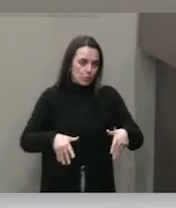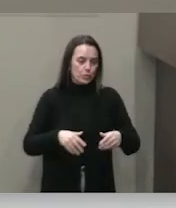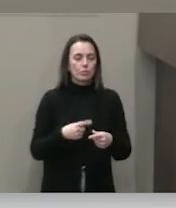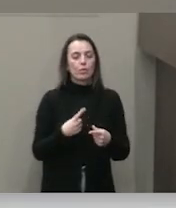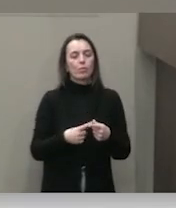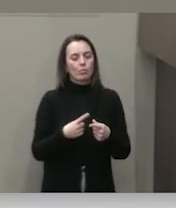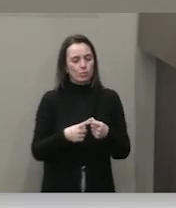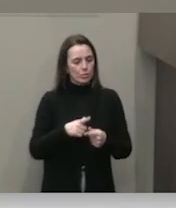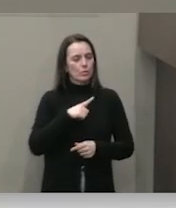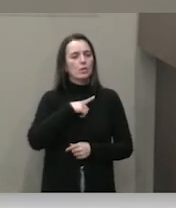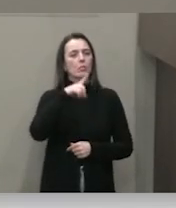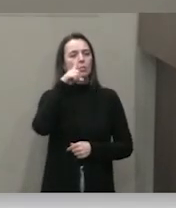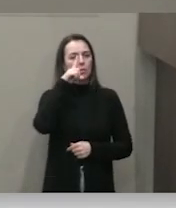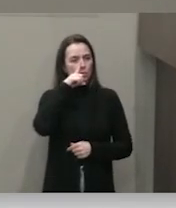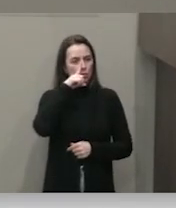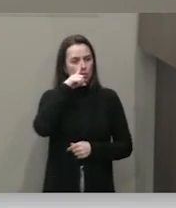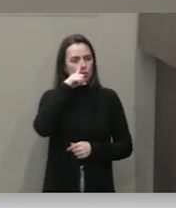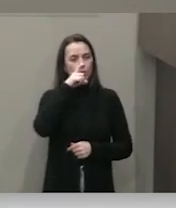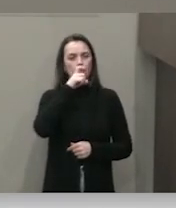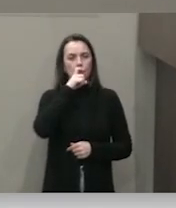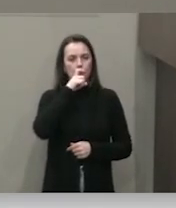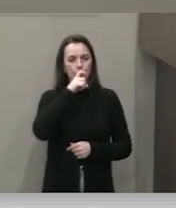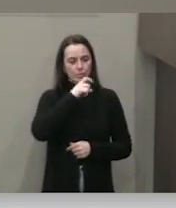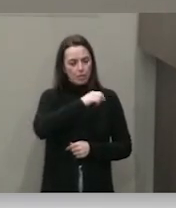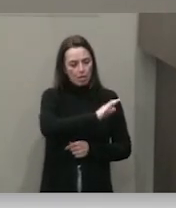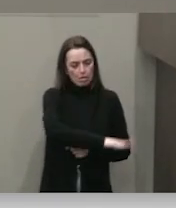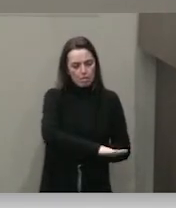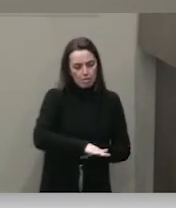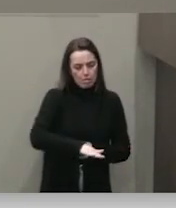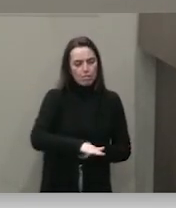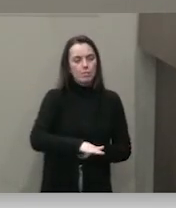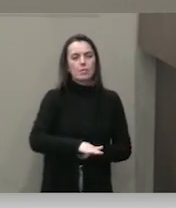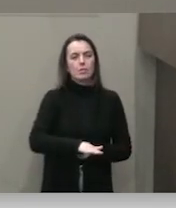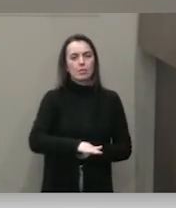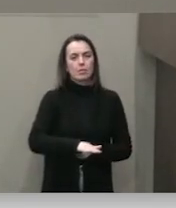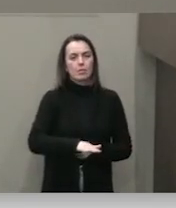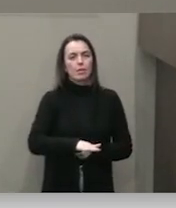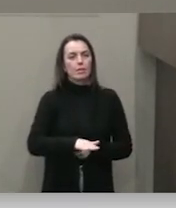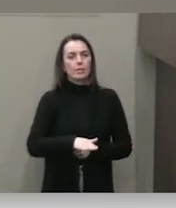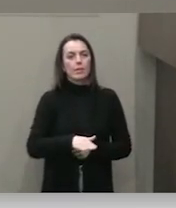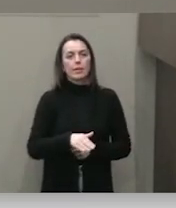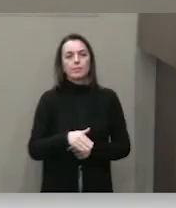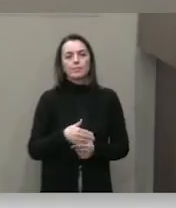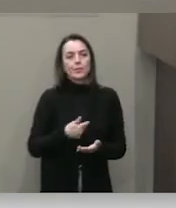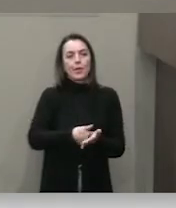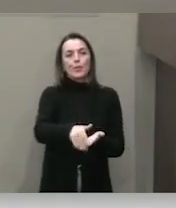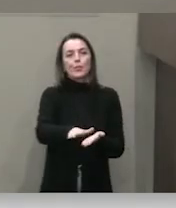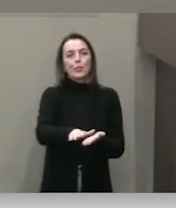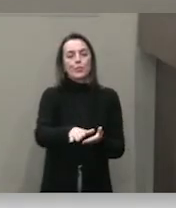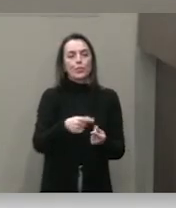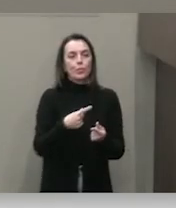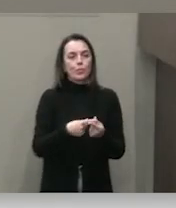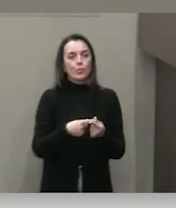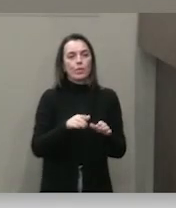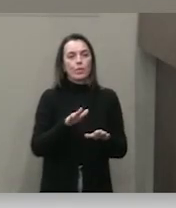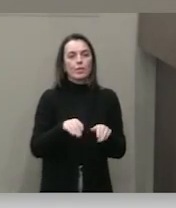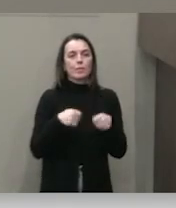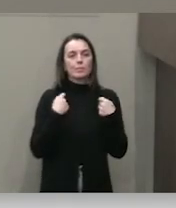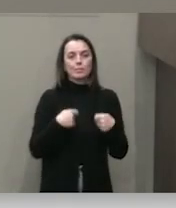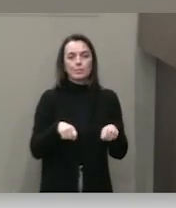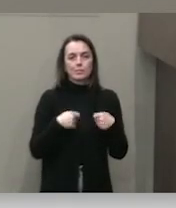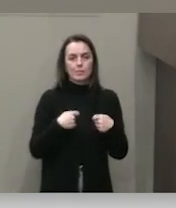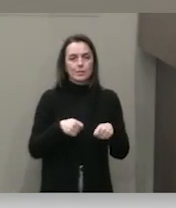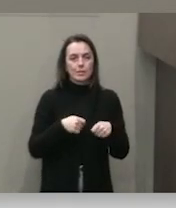de crianças pequenas acabam perdendo o seu trabalho, vereadora Marina, porque muitas vezes precisa dar